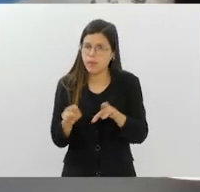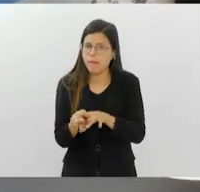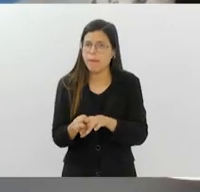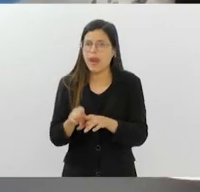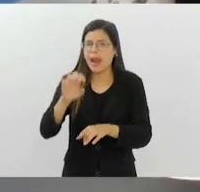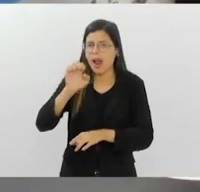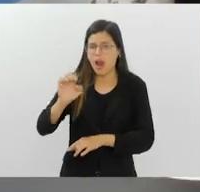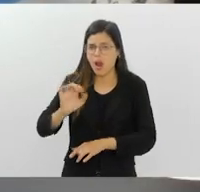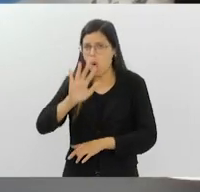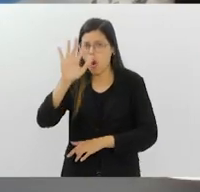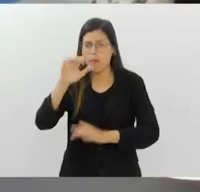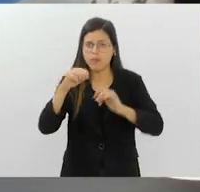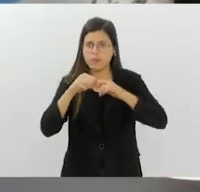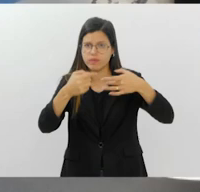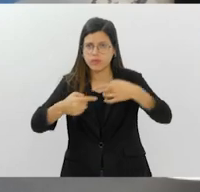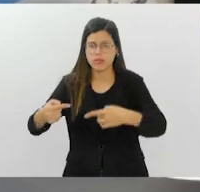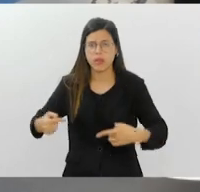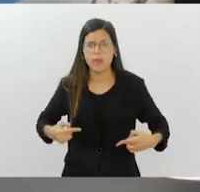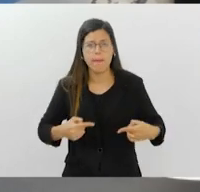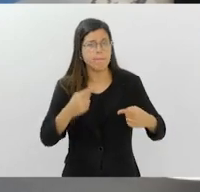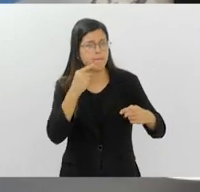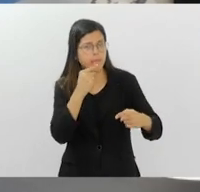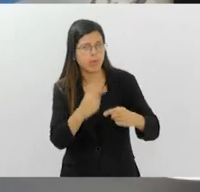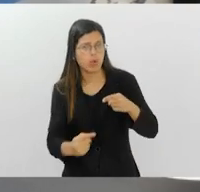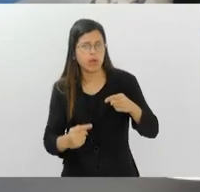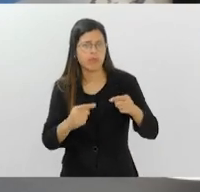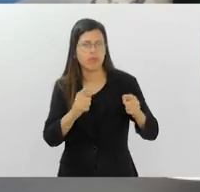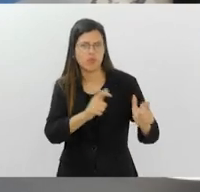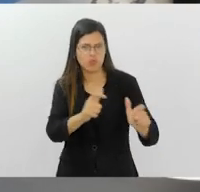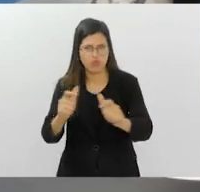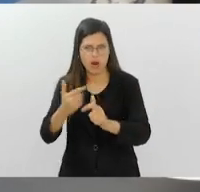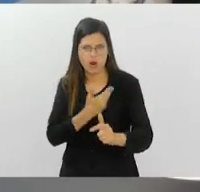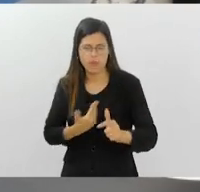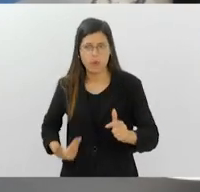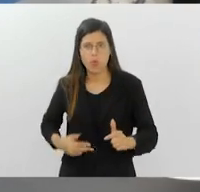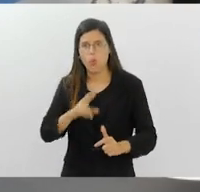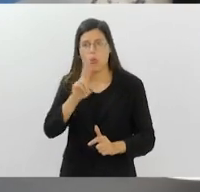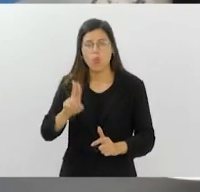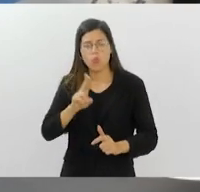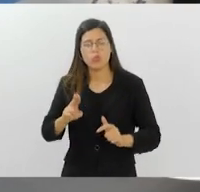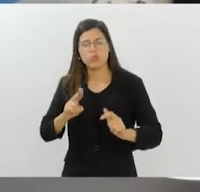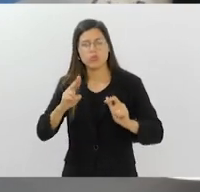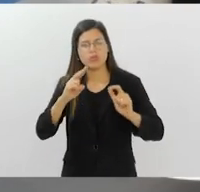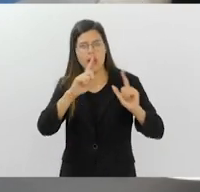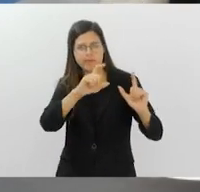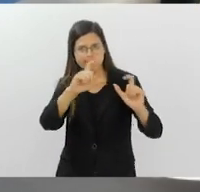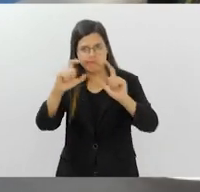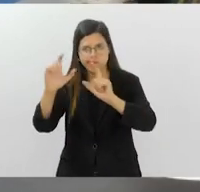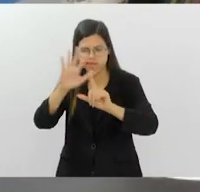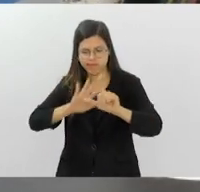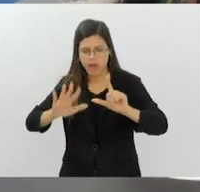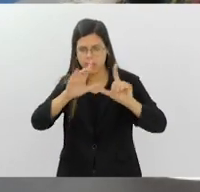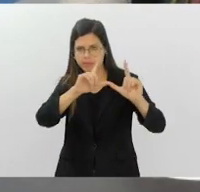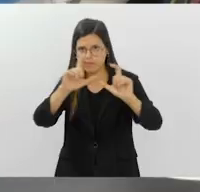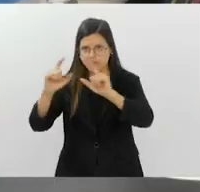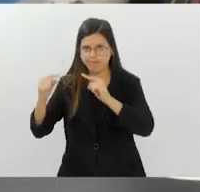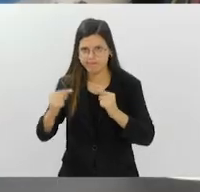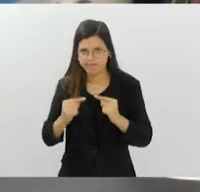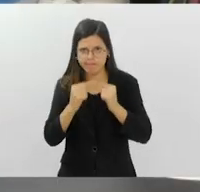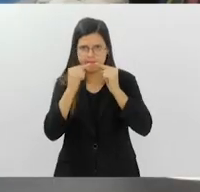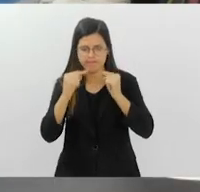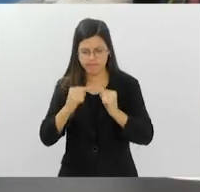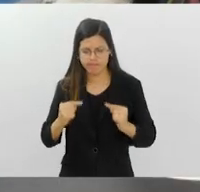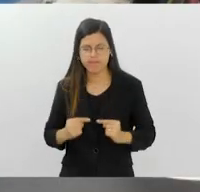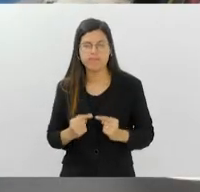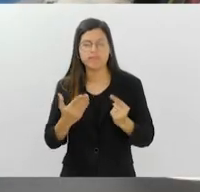inclusive baniu em espaços públicos o uso da tecnologia de biometria facial a China que muitas vezes nós